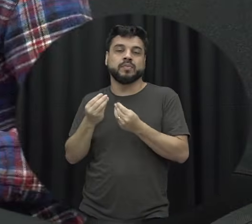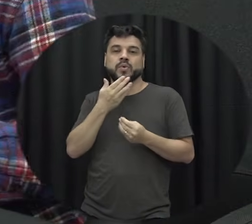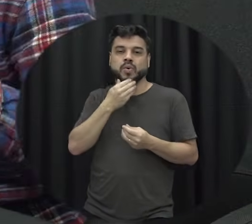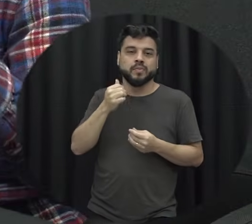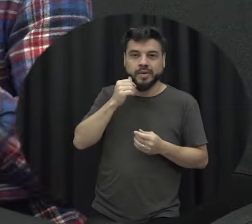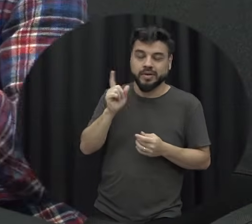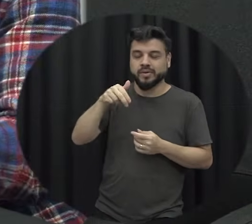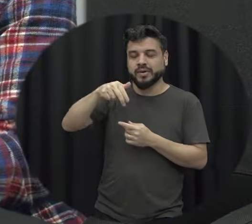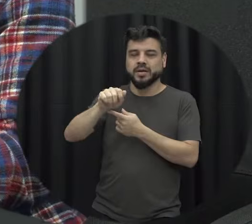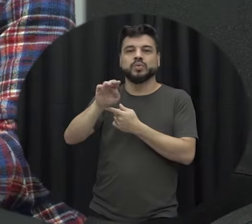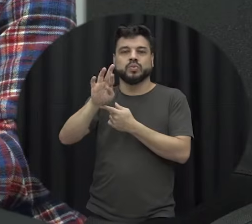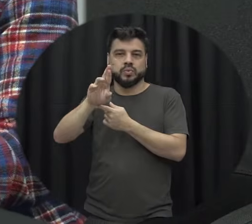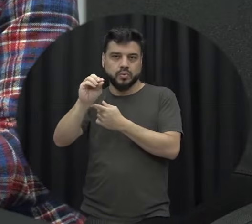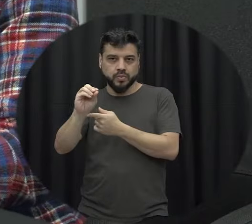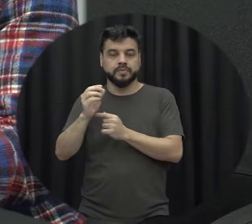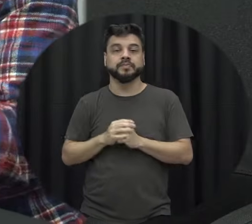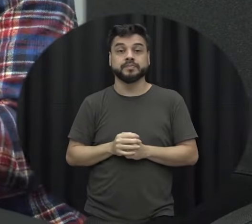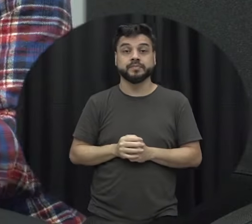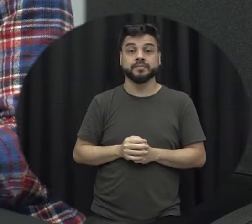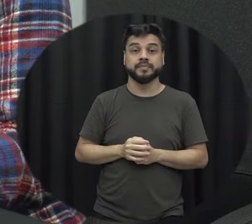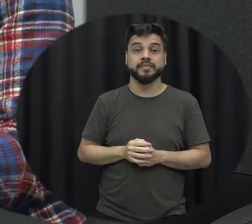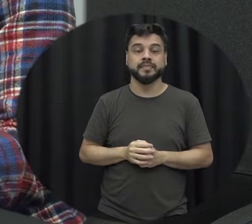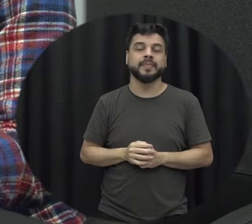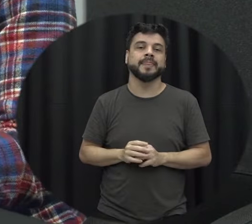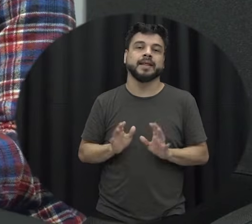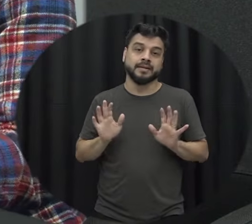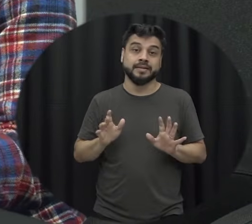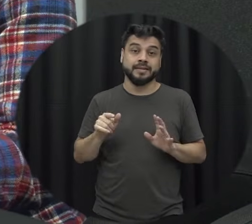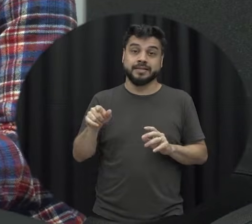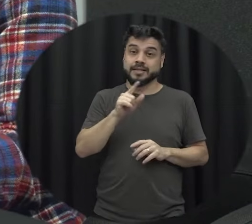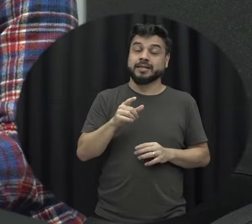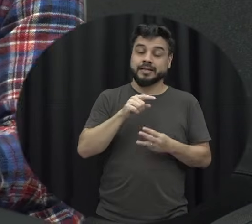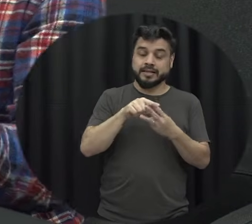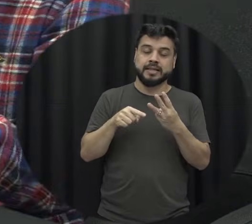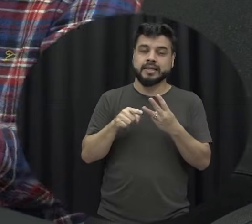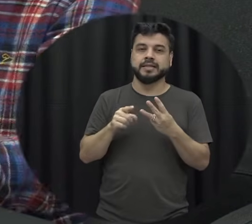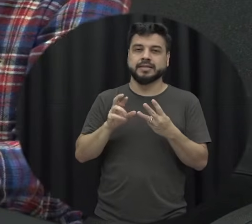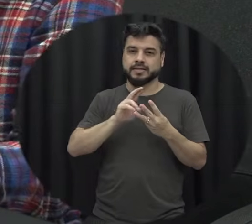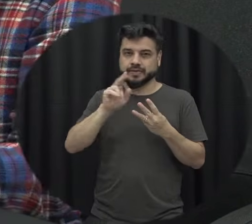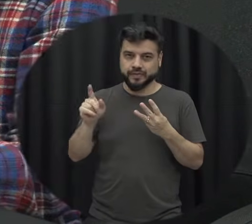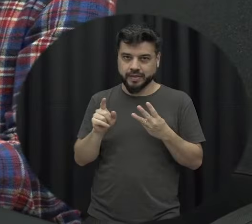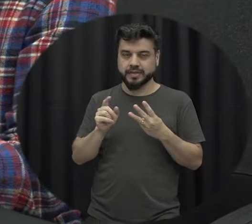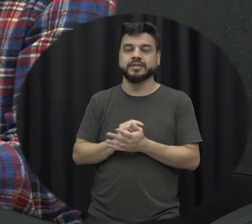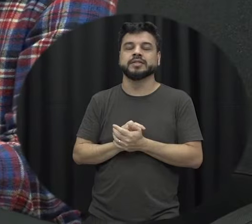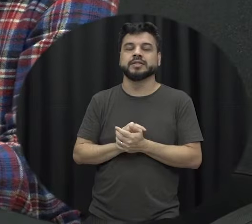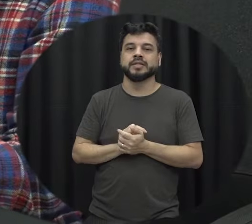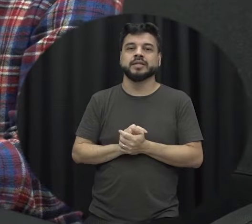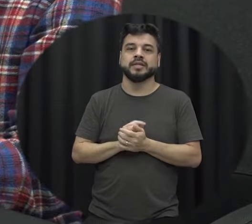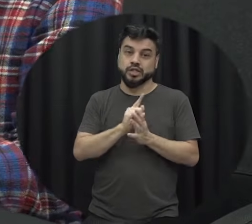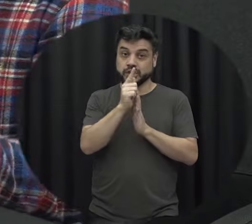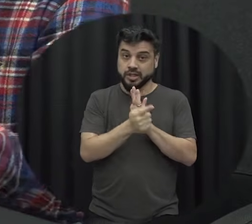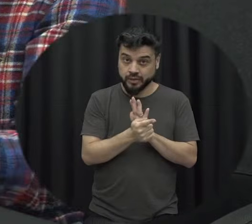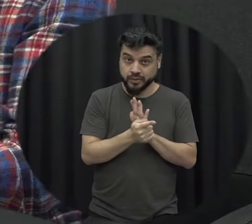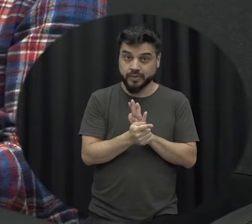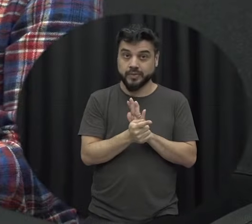tem essa forma de pensar. Bom, aí a gente já tem 3 gêneros. Só que o sistema de numeração